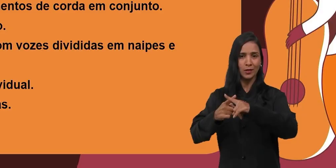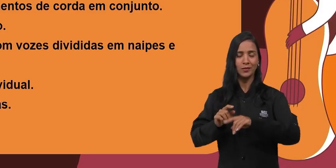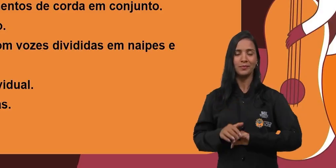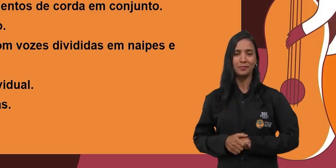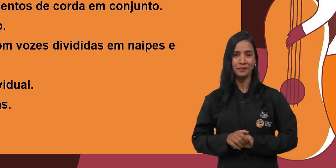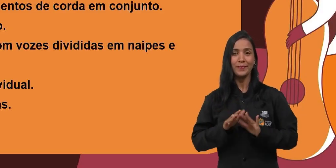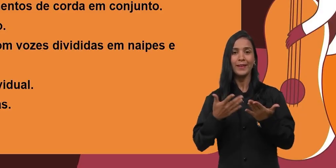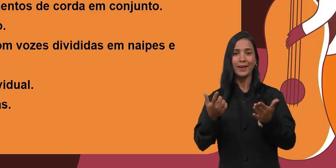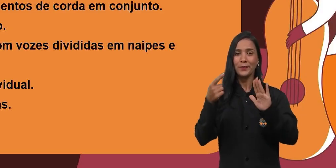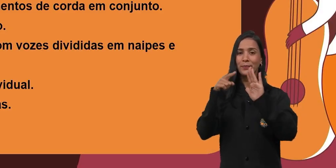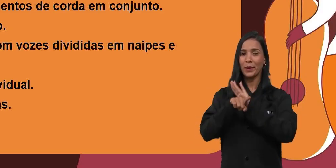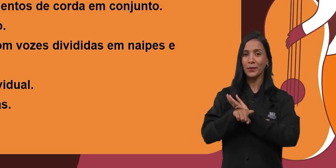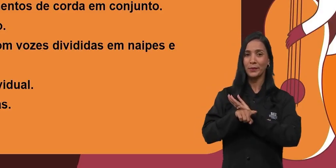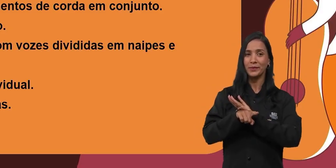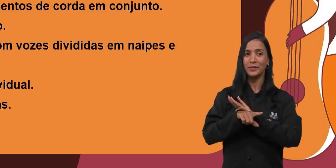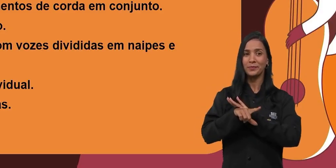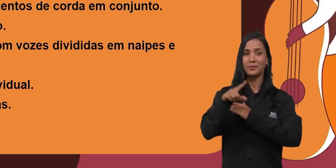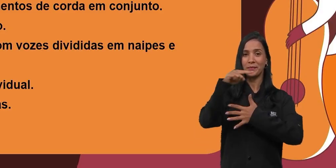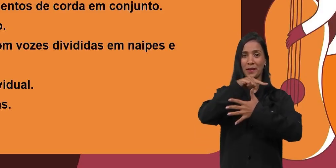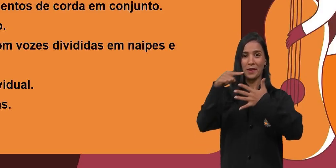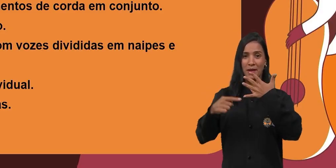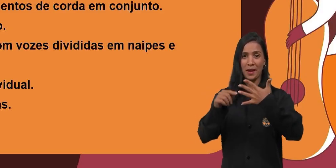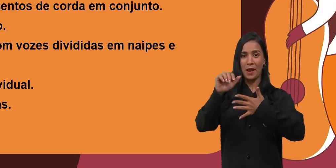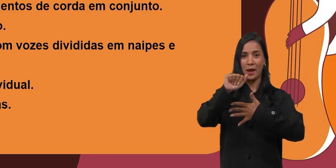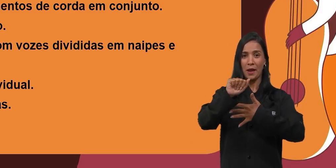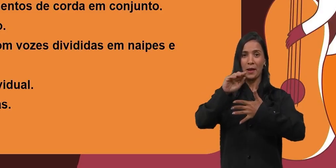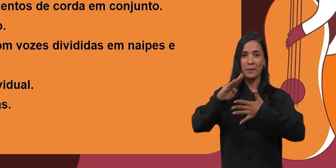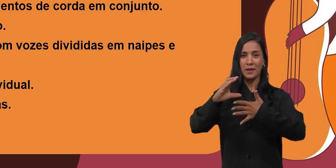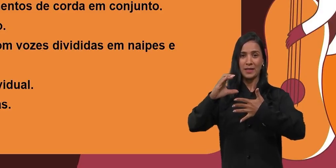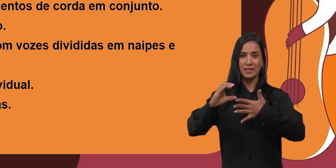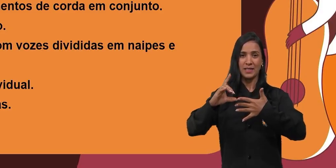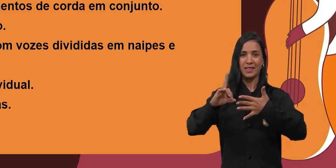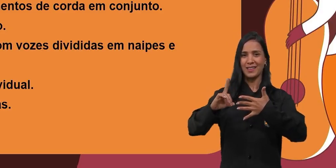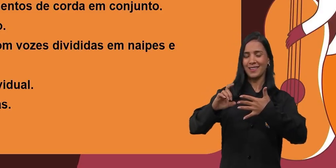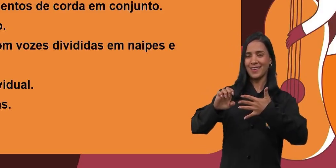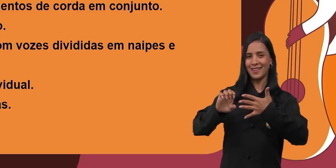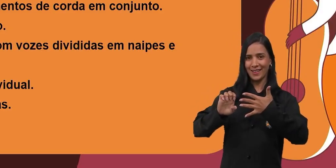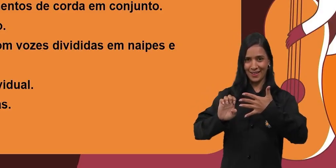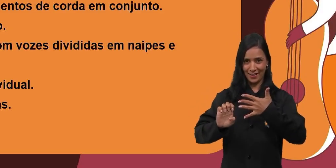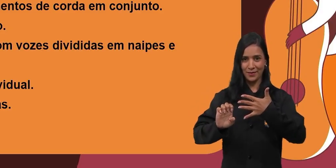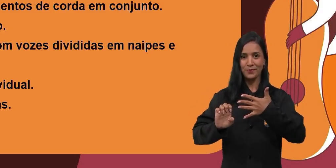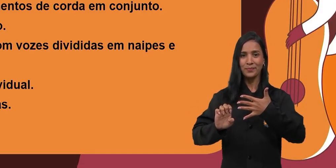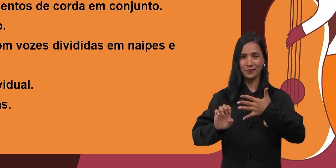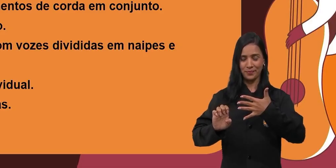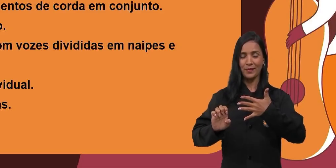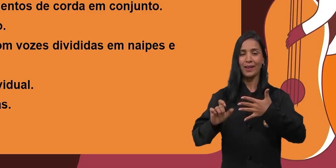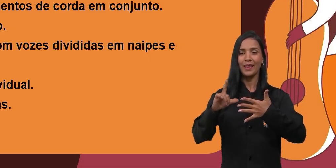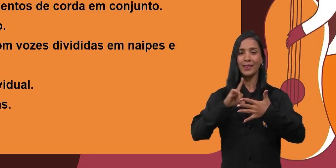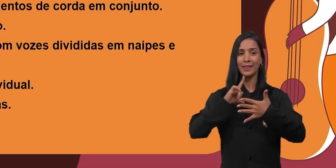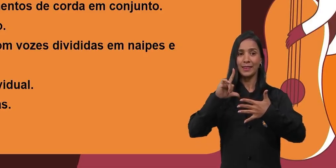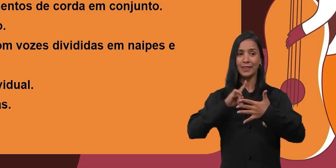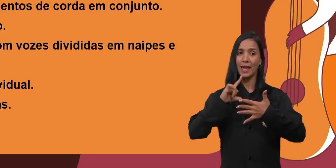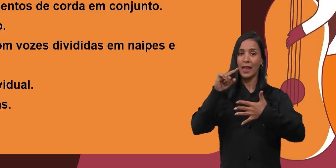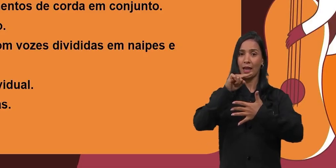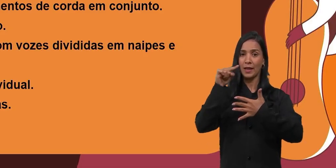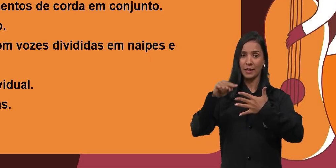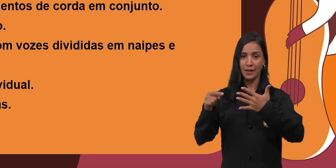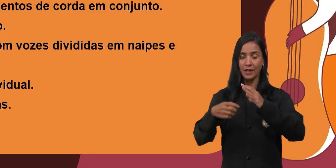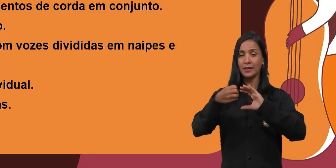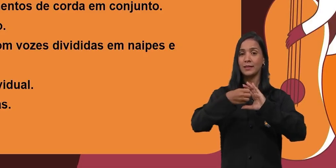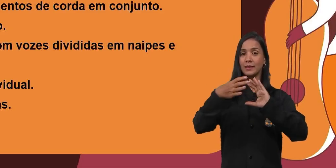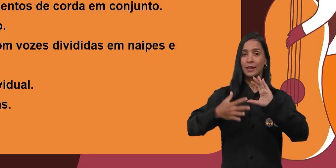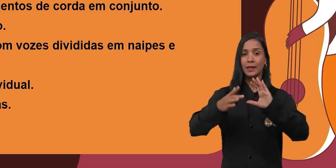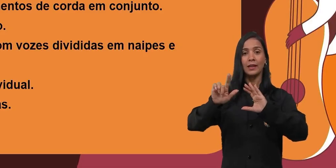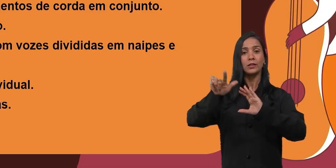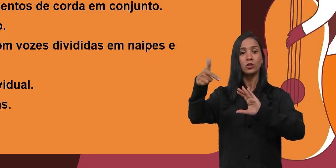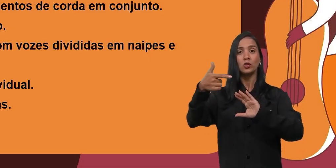alternativas, elas estão aí entre canto gregoriano, né? Ópera, que a gente vai ver numa